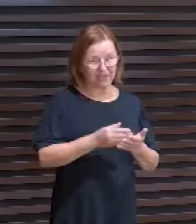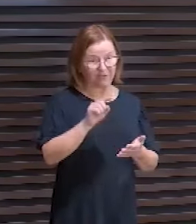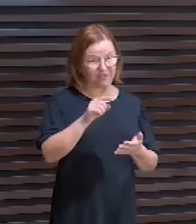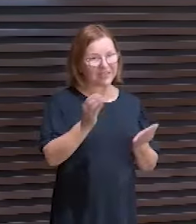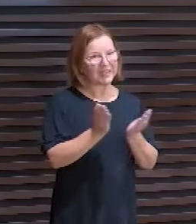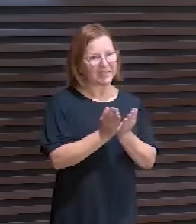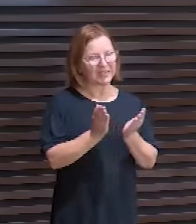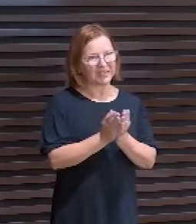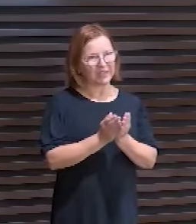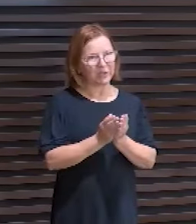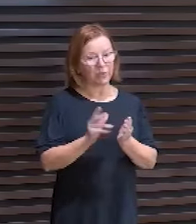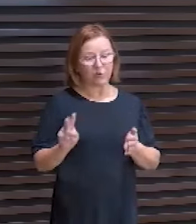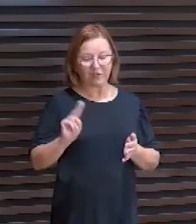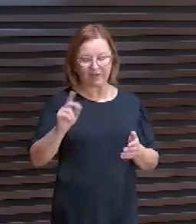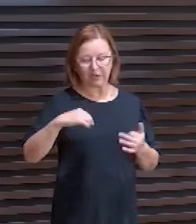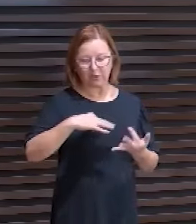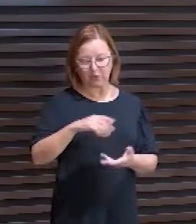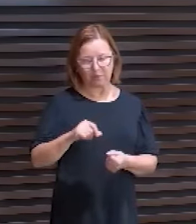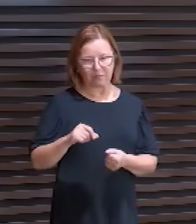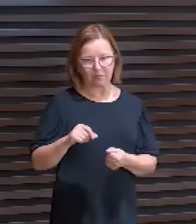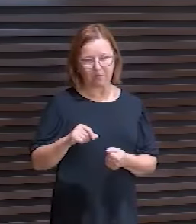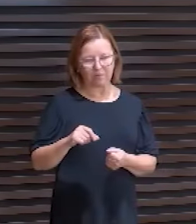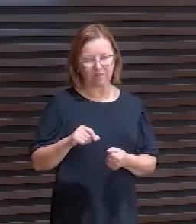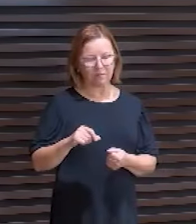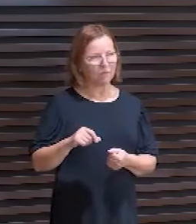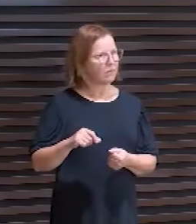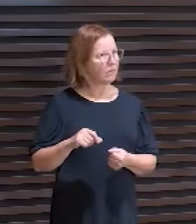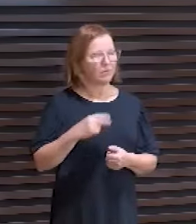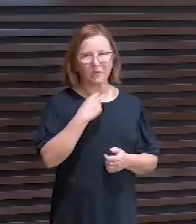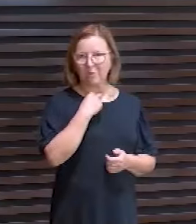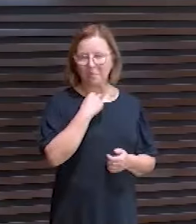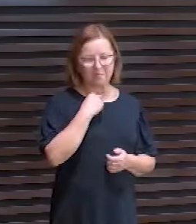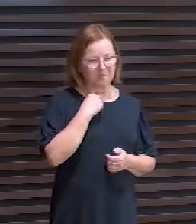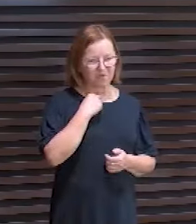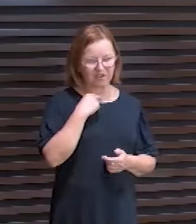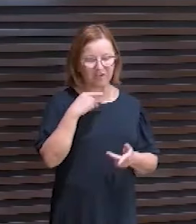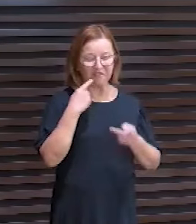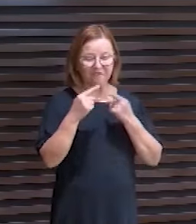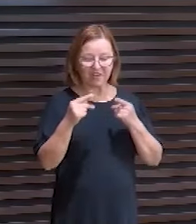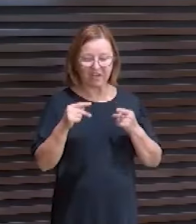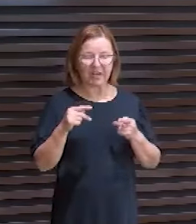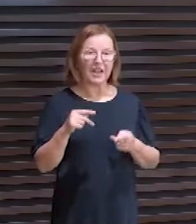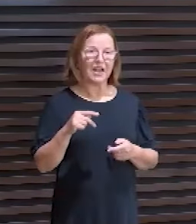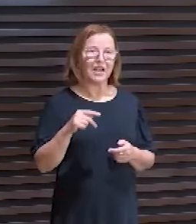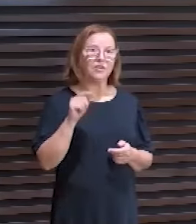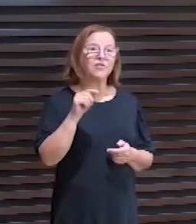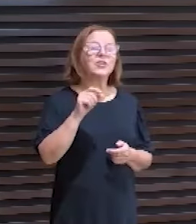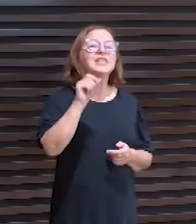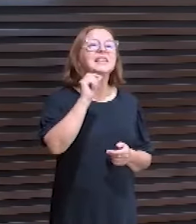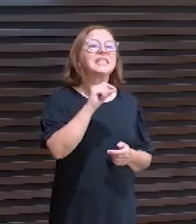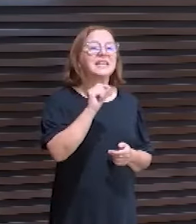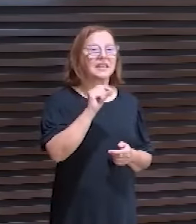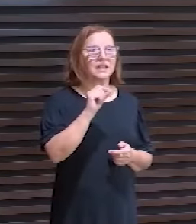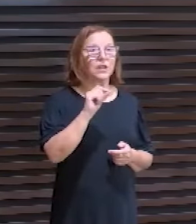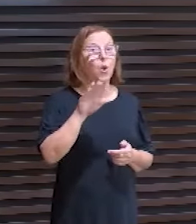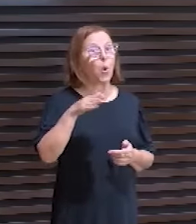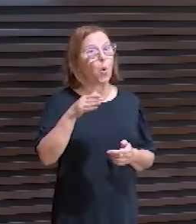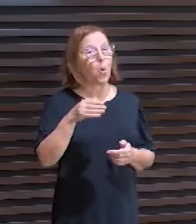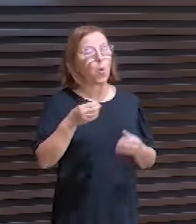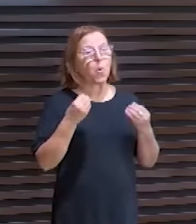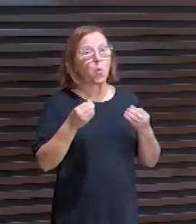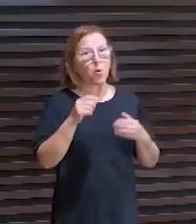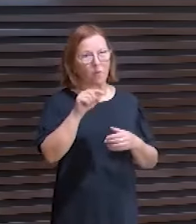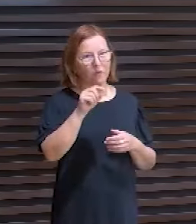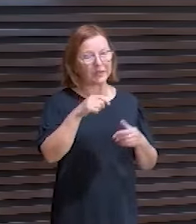os valores do mundo não devem mais dizer que você é quem você é ou como deve viver caso